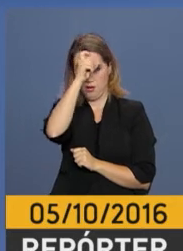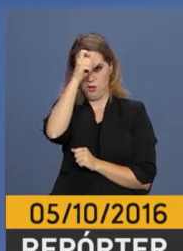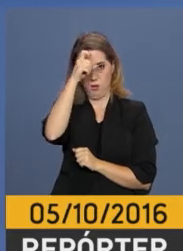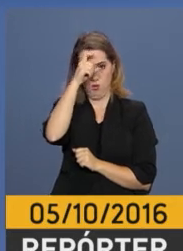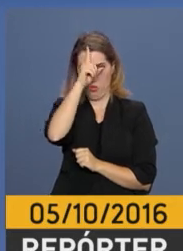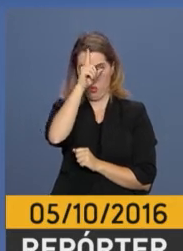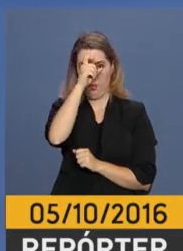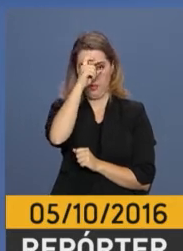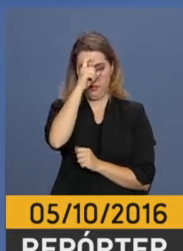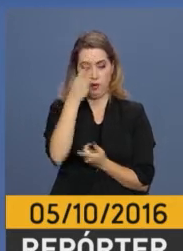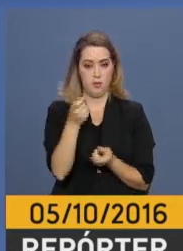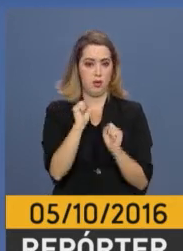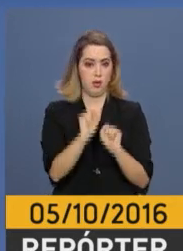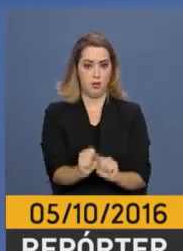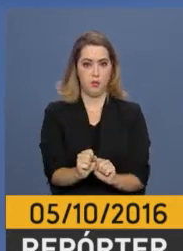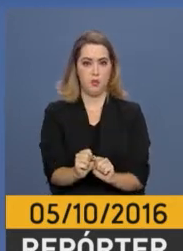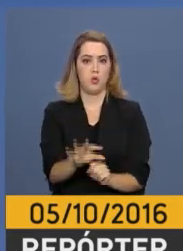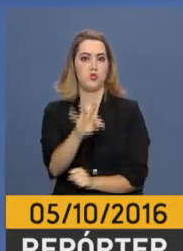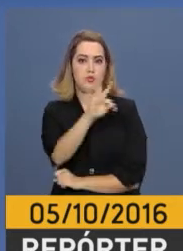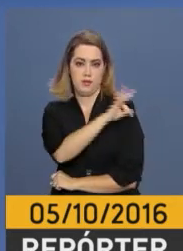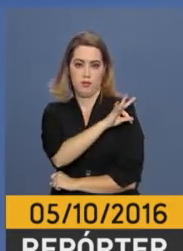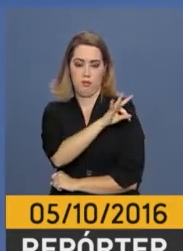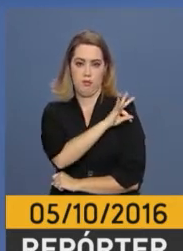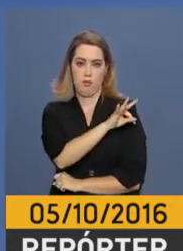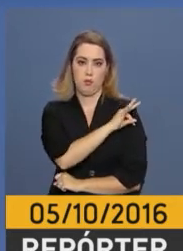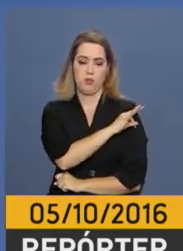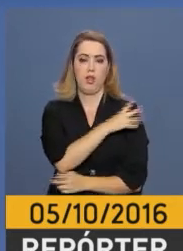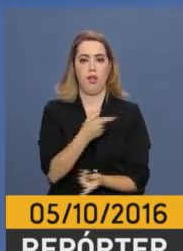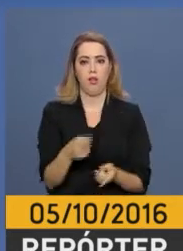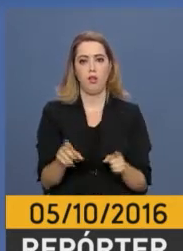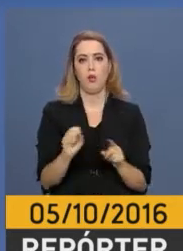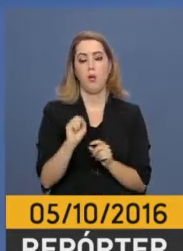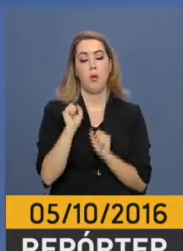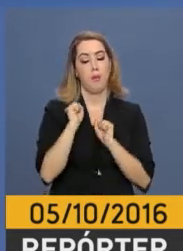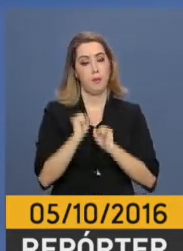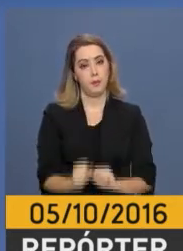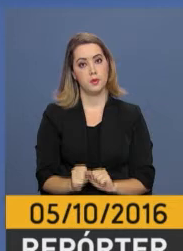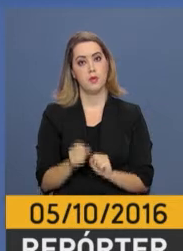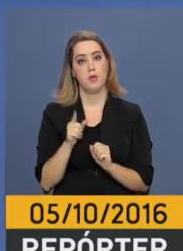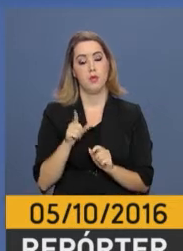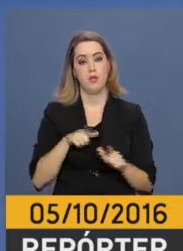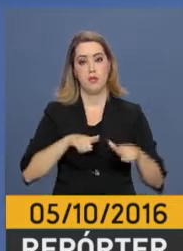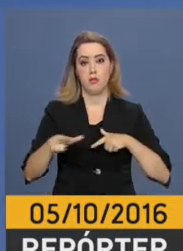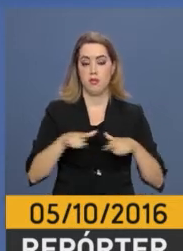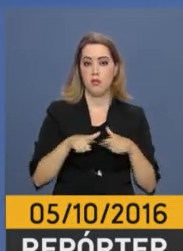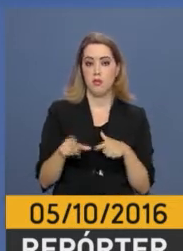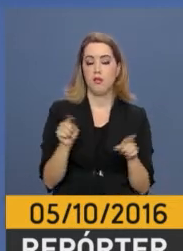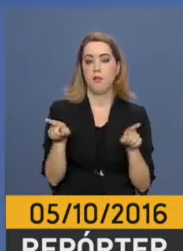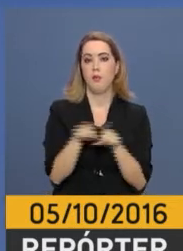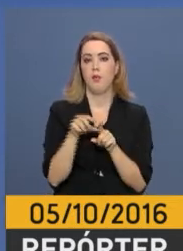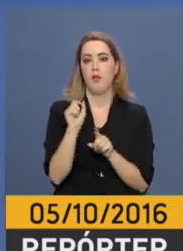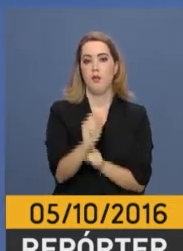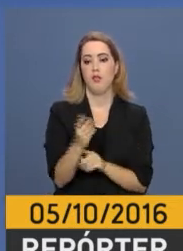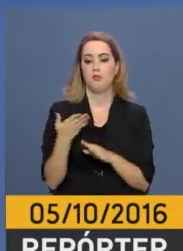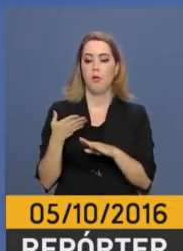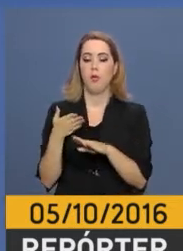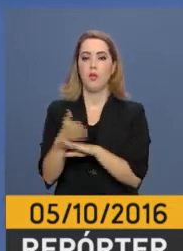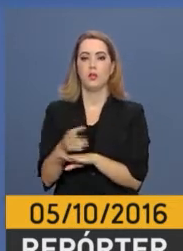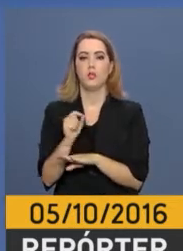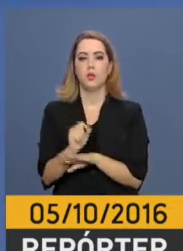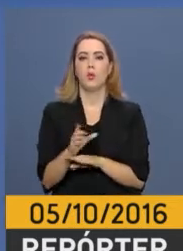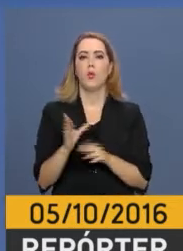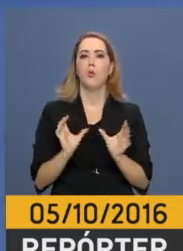pode ser um técnico de enfermagem desde que ele seja capacitado mais importante vai ser o programa de capacitação